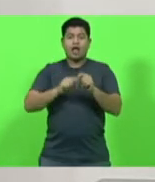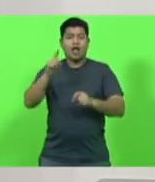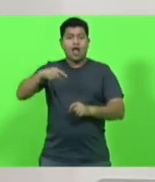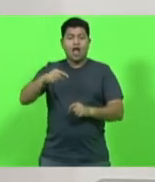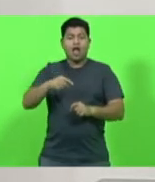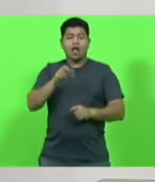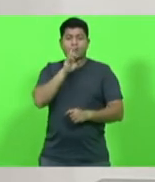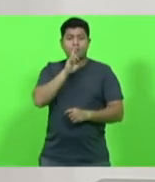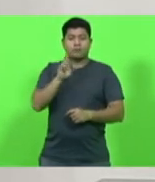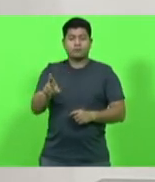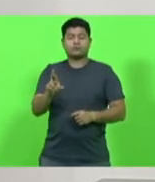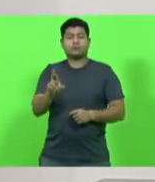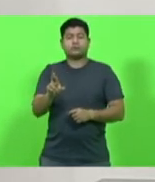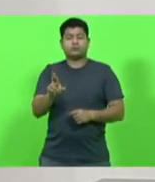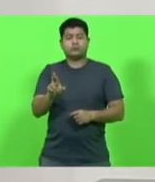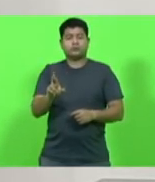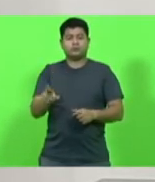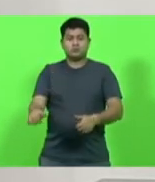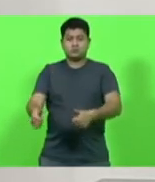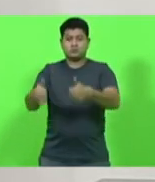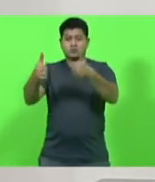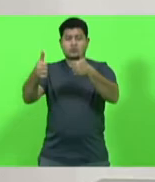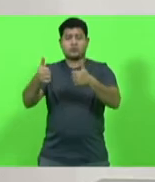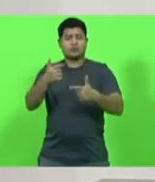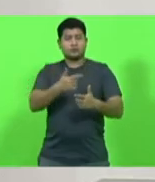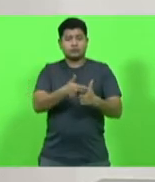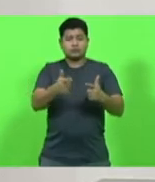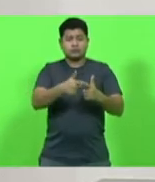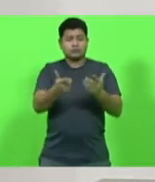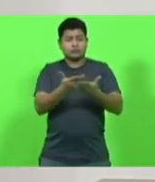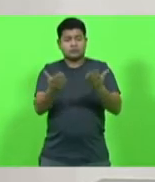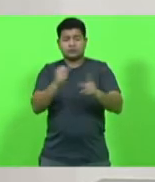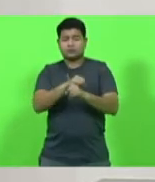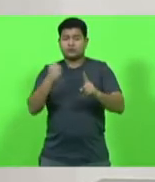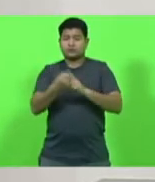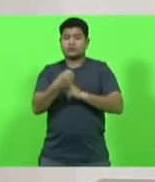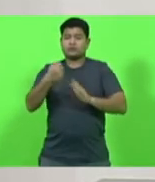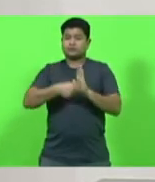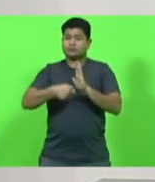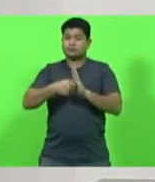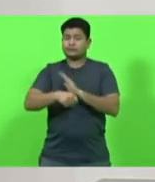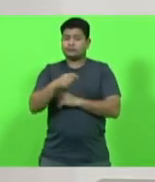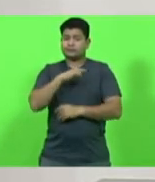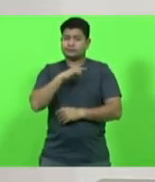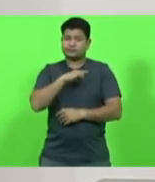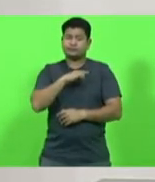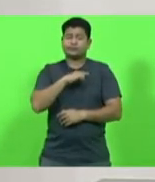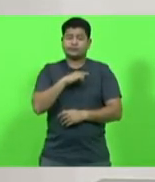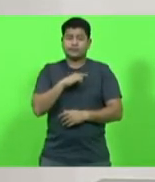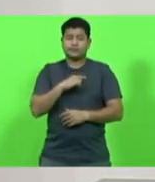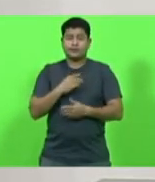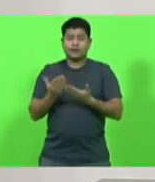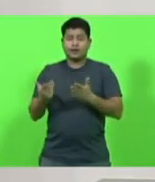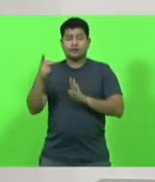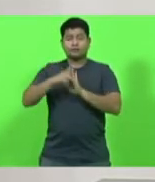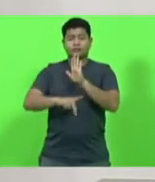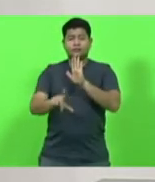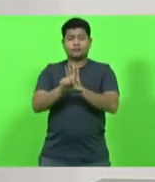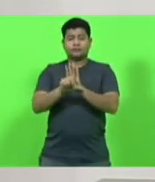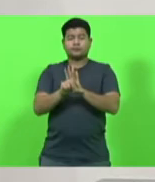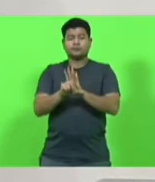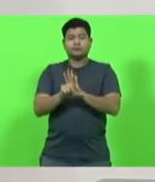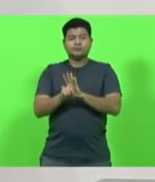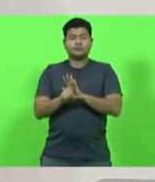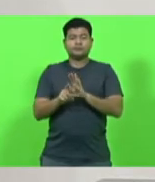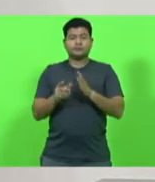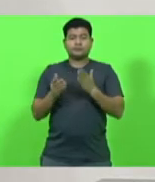resultados efetivos para os problemas que a sociedade enfrenta. E esse projeto de lei, ele, de modo algum,